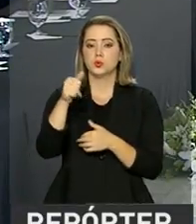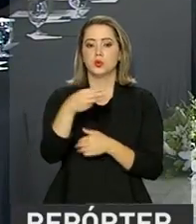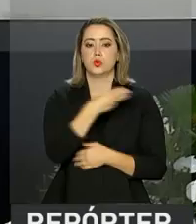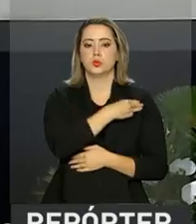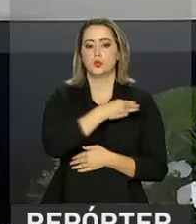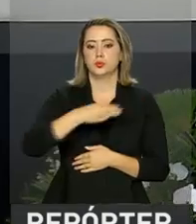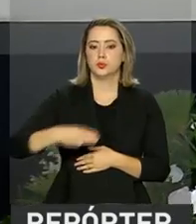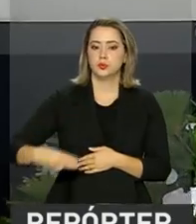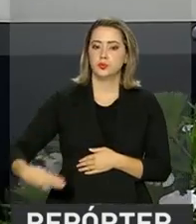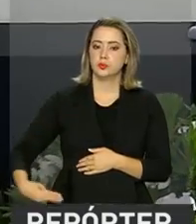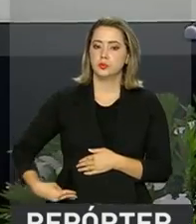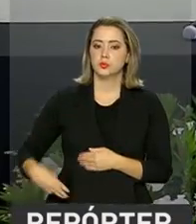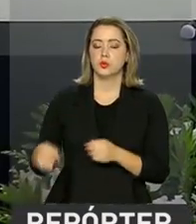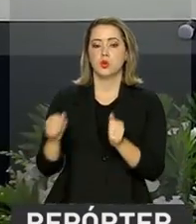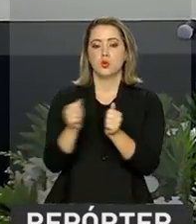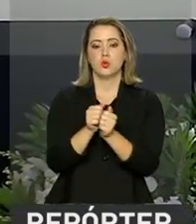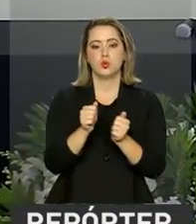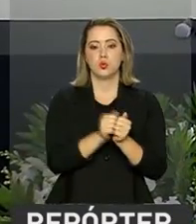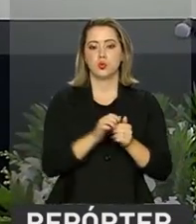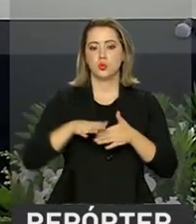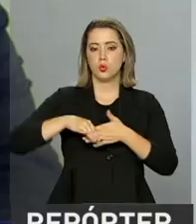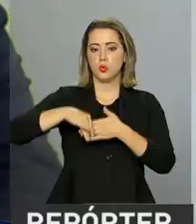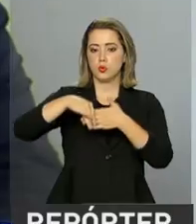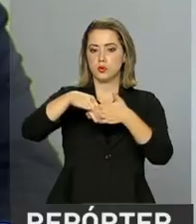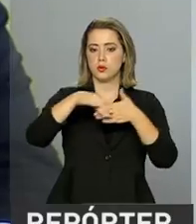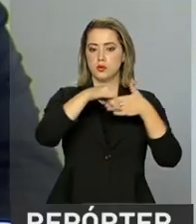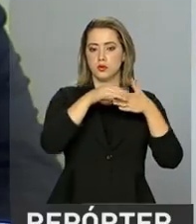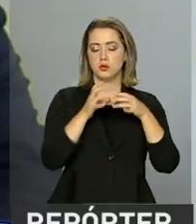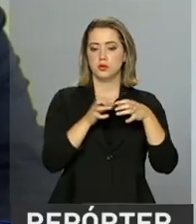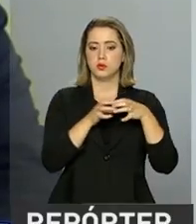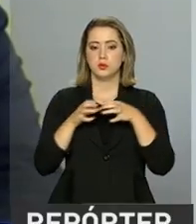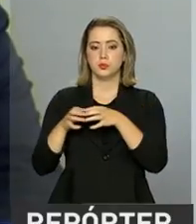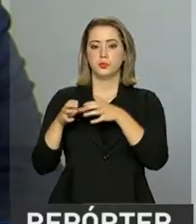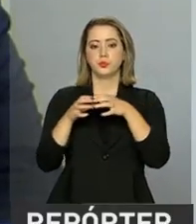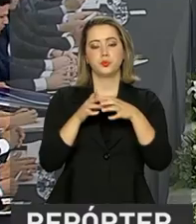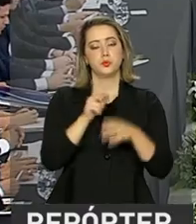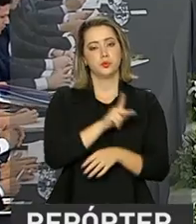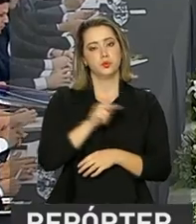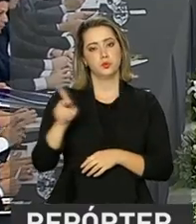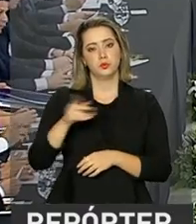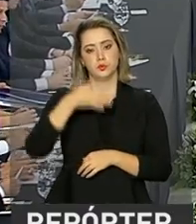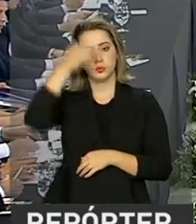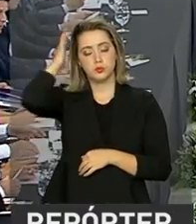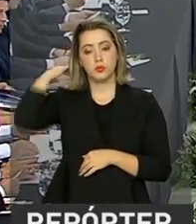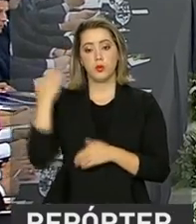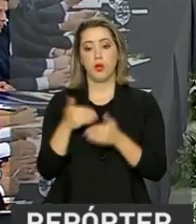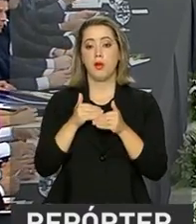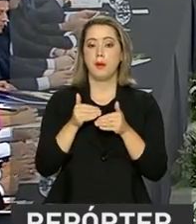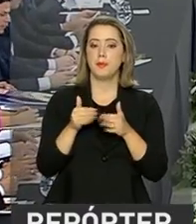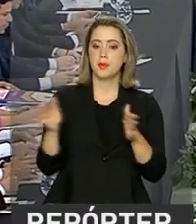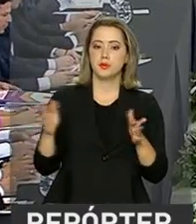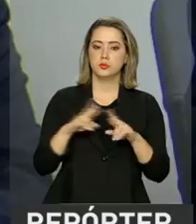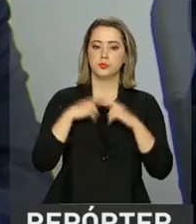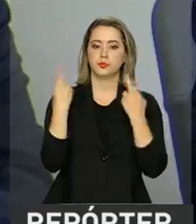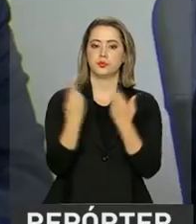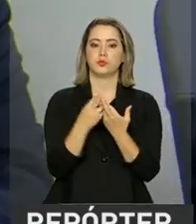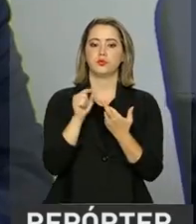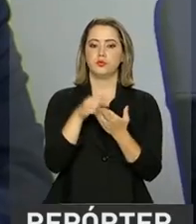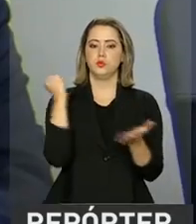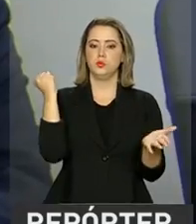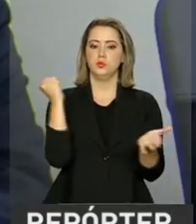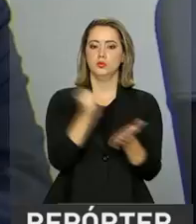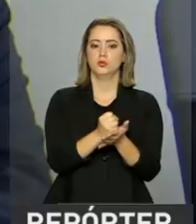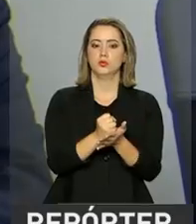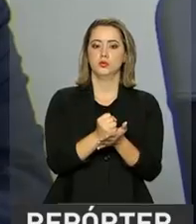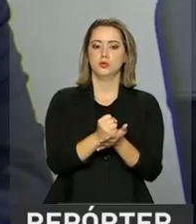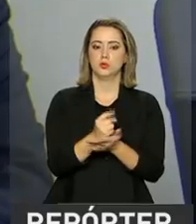e ao lado de lideranças partidárias o presidente michel temer comandou a abertura da reunião que marca